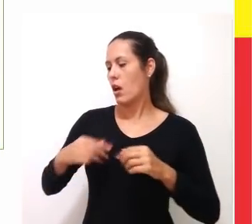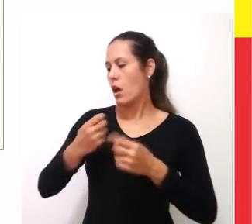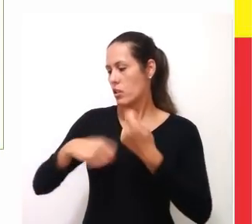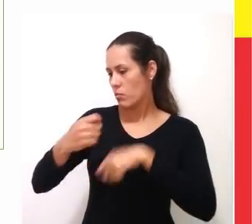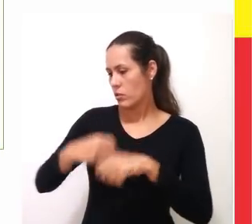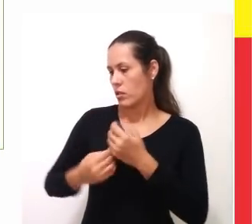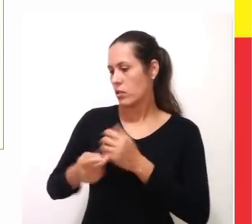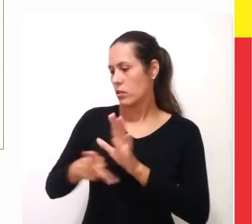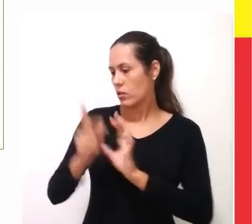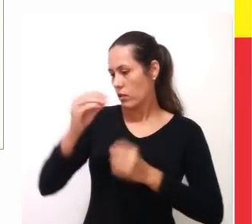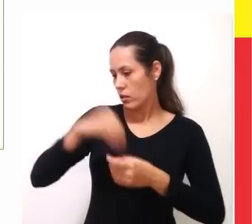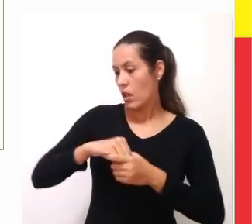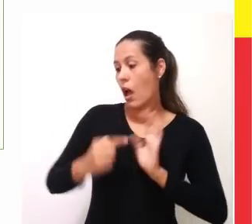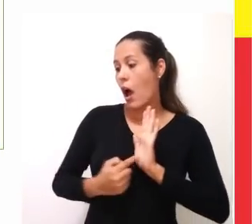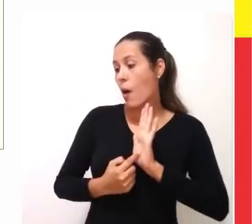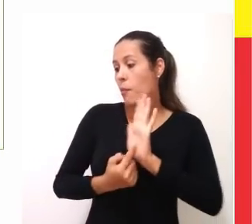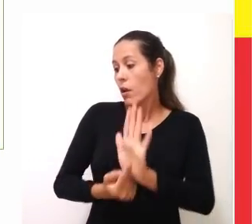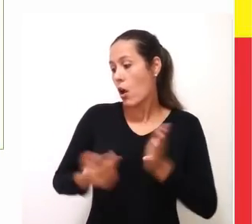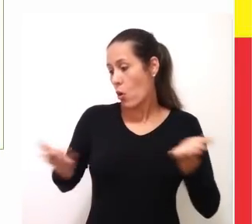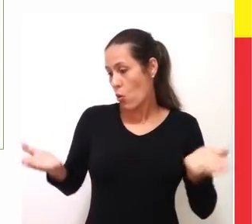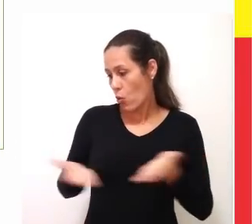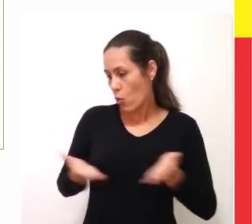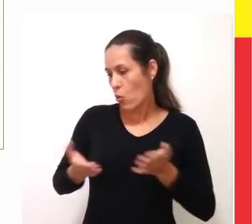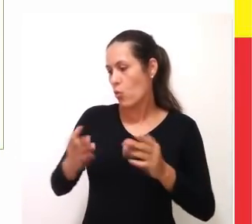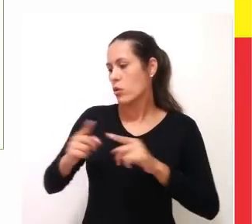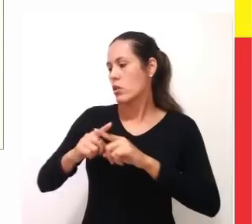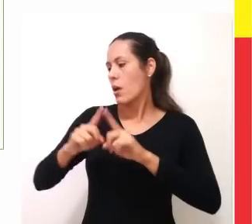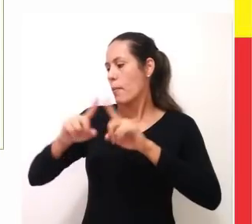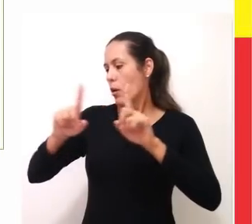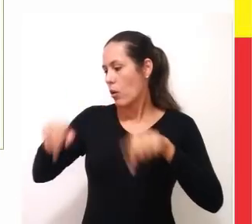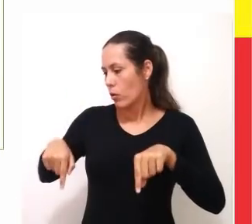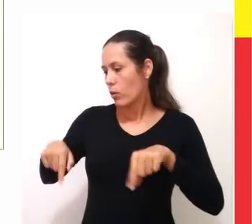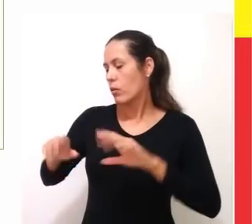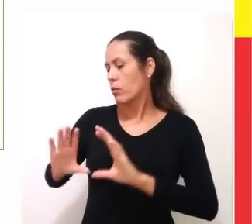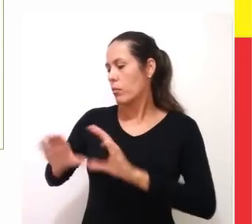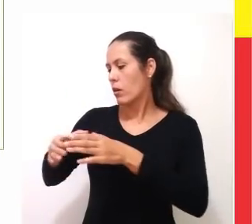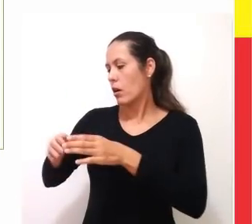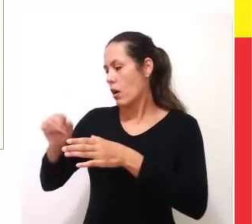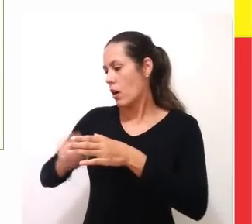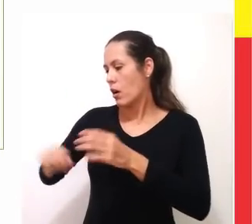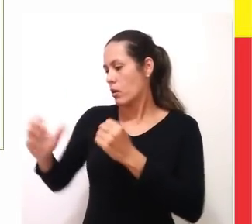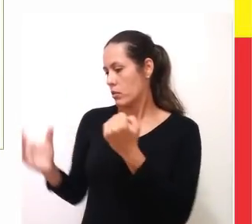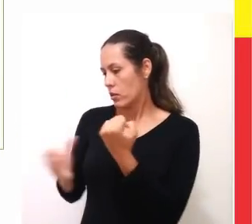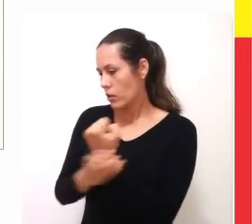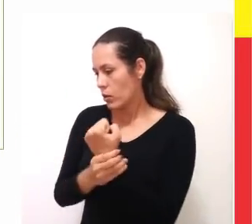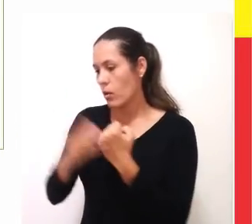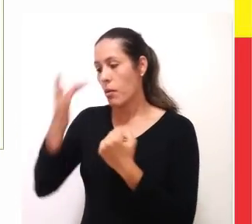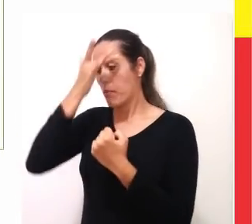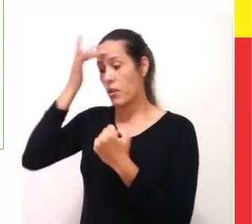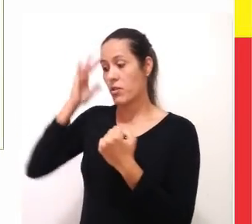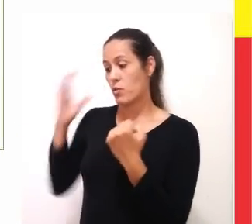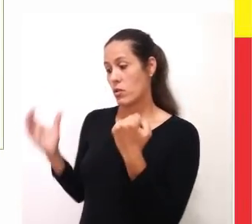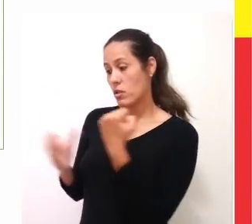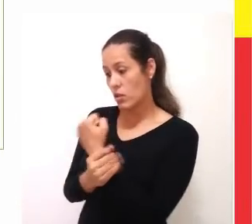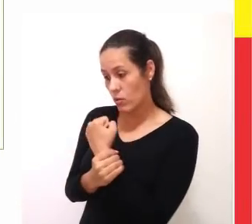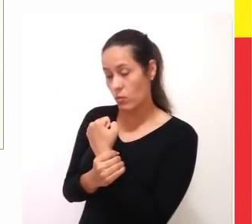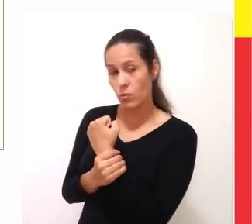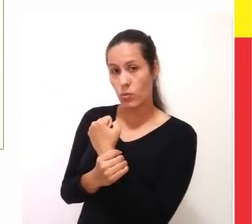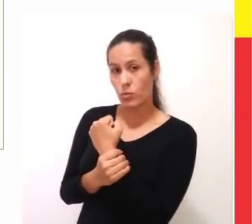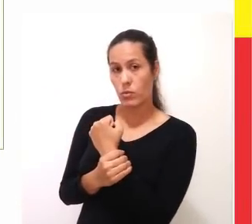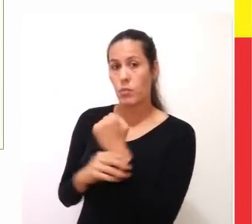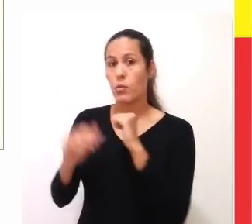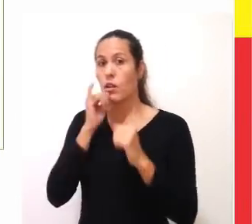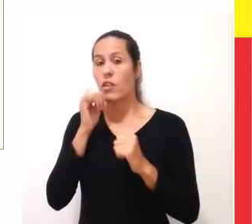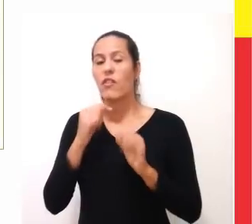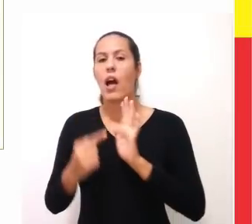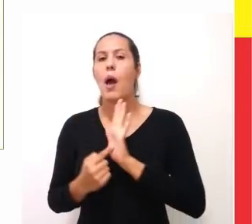apresenta hoje os programas Aldeia Segura e Pessoas Seguras. Ele apresenta hoje, digamos que vai apresentar mais tarde,